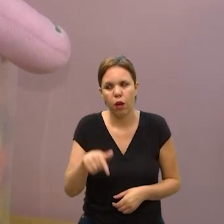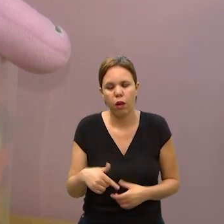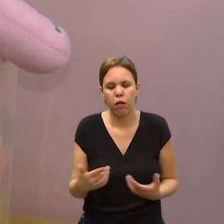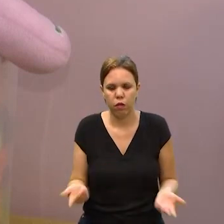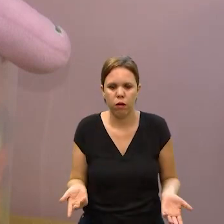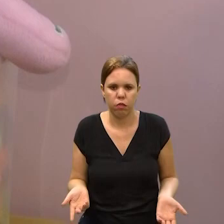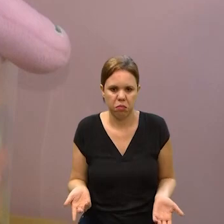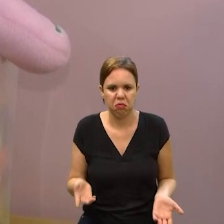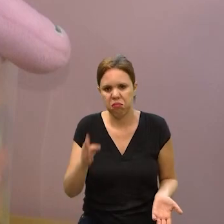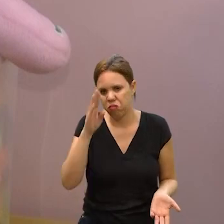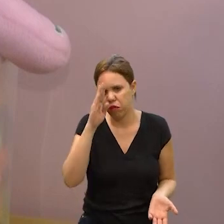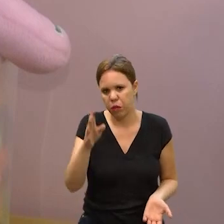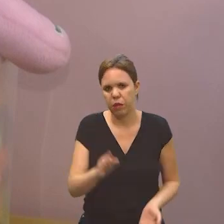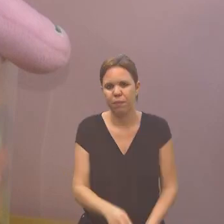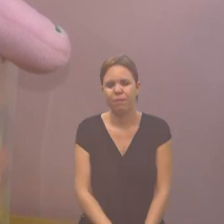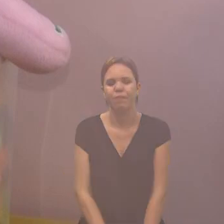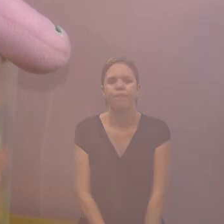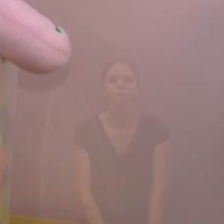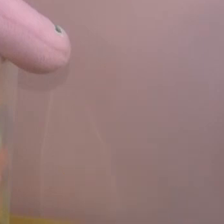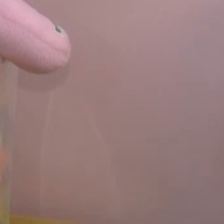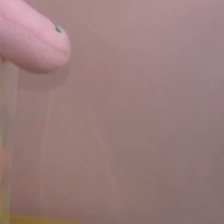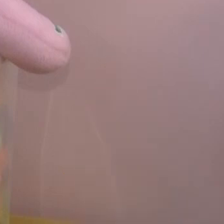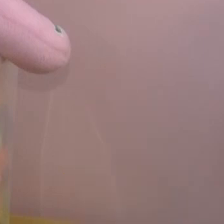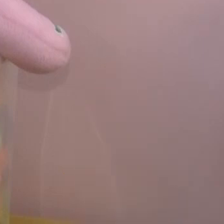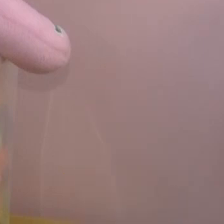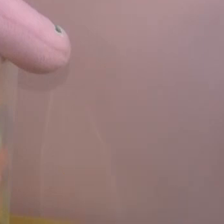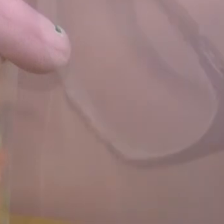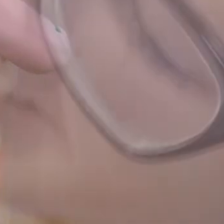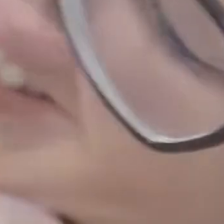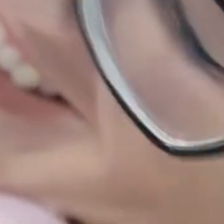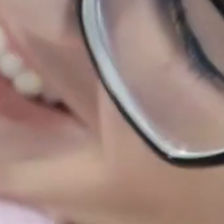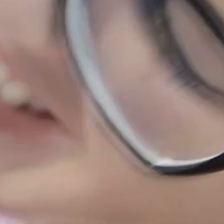Eu acho que assim é fundamental.